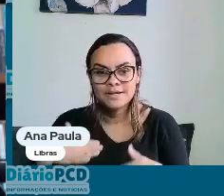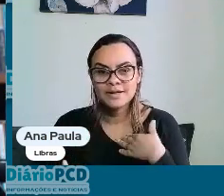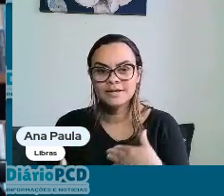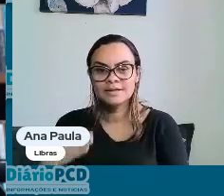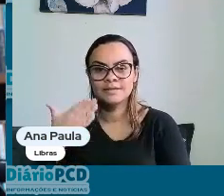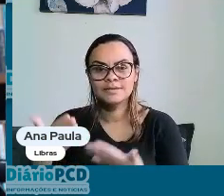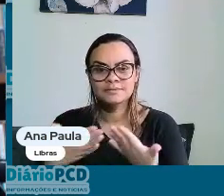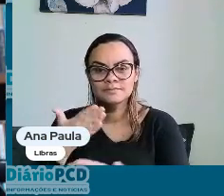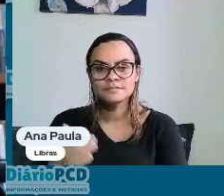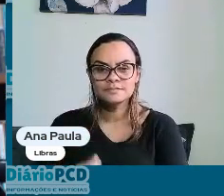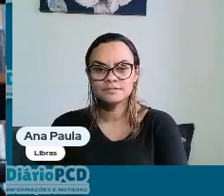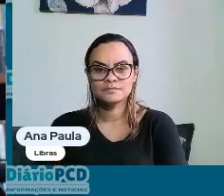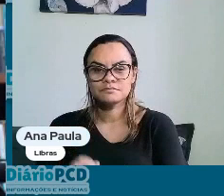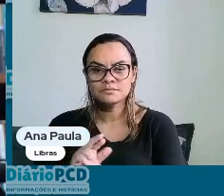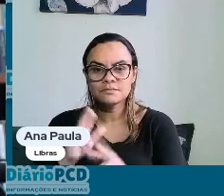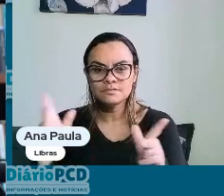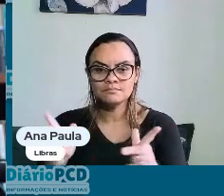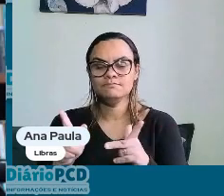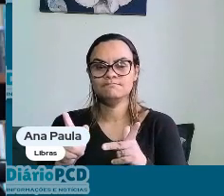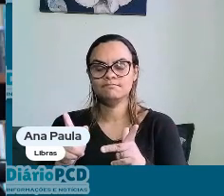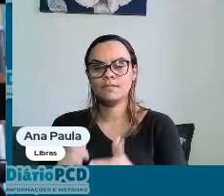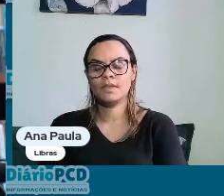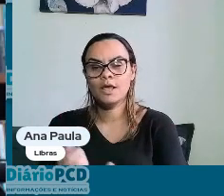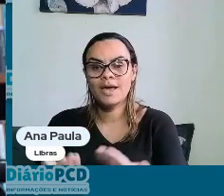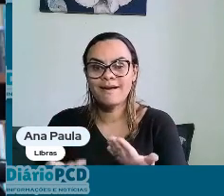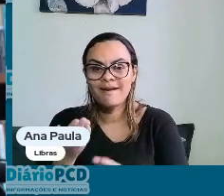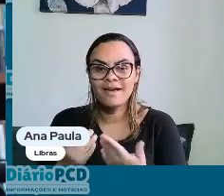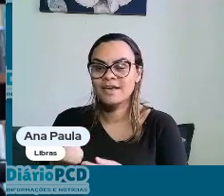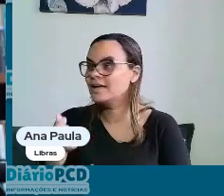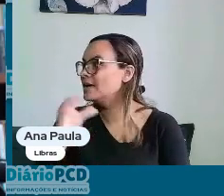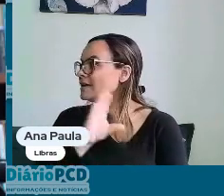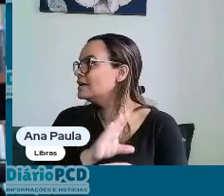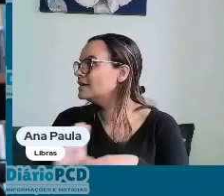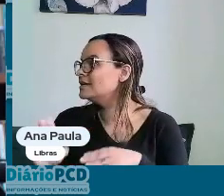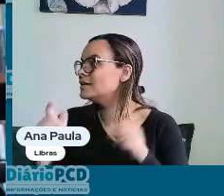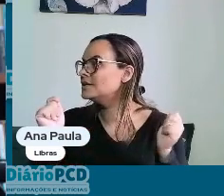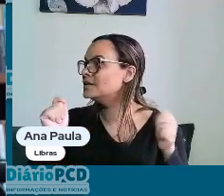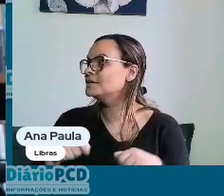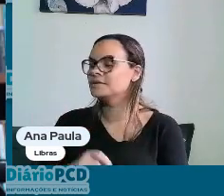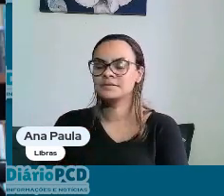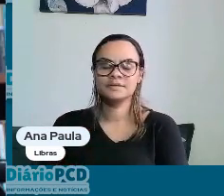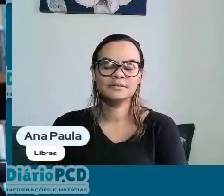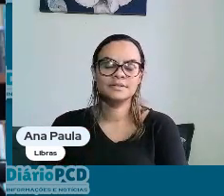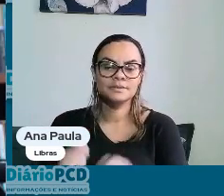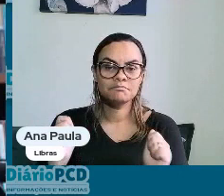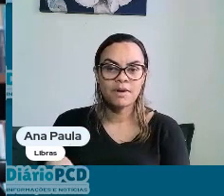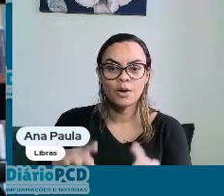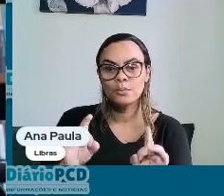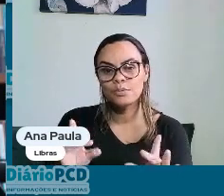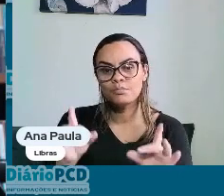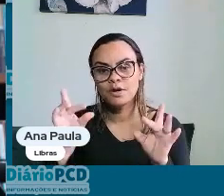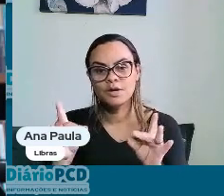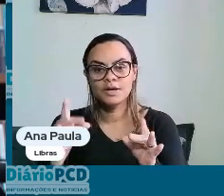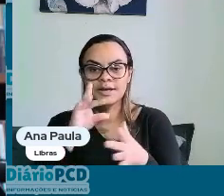tratamento diferenciado em matéria tributária, evidente que a Constituição não pode especificar, ela